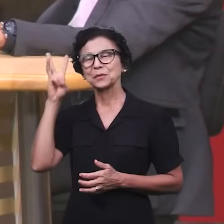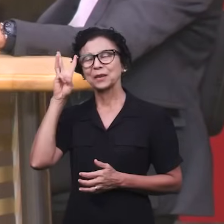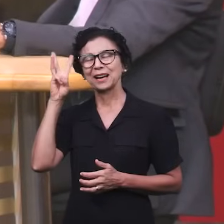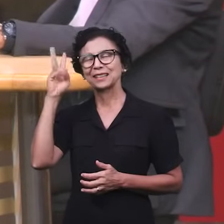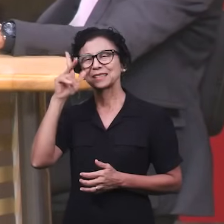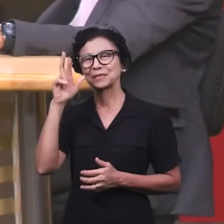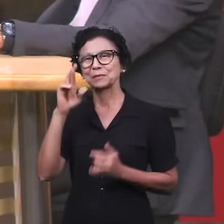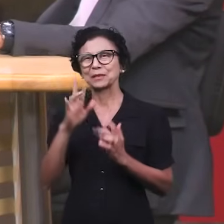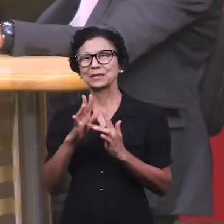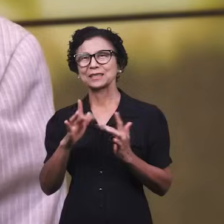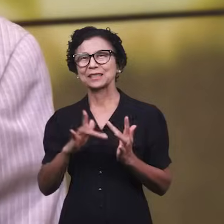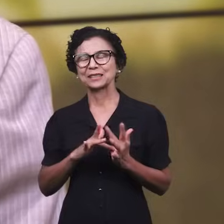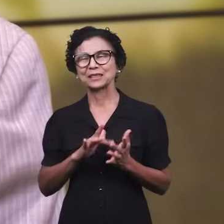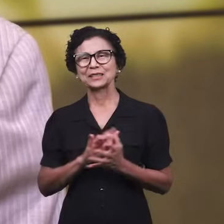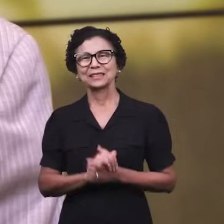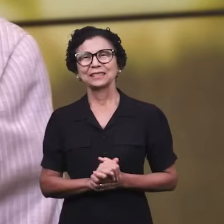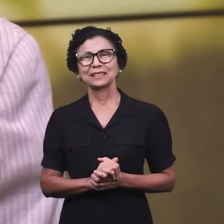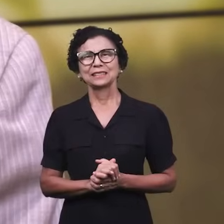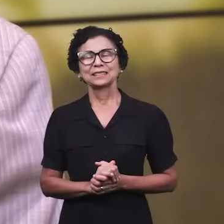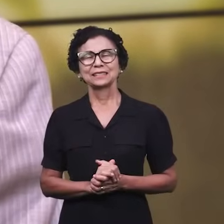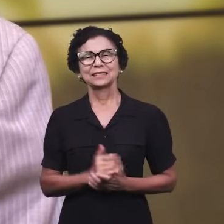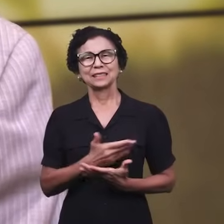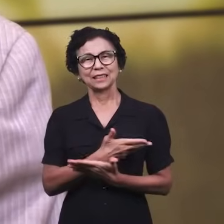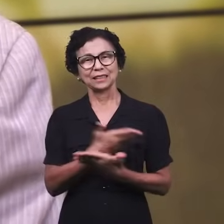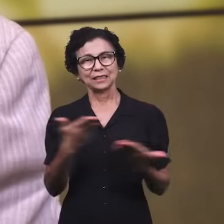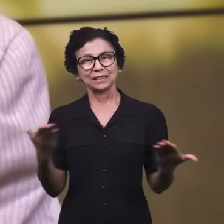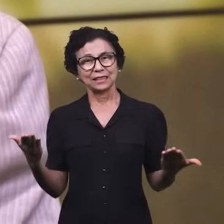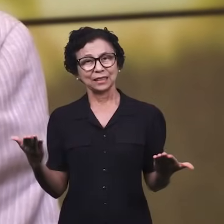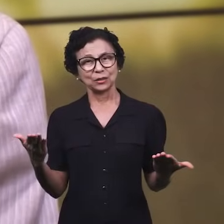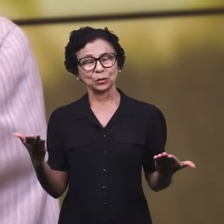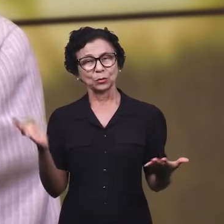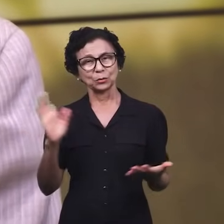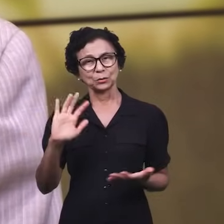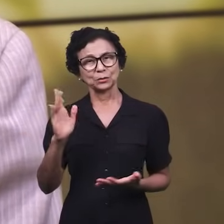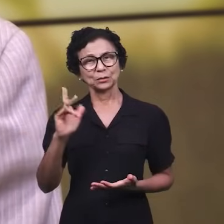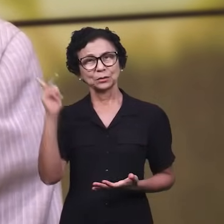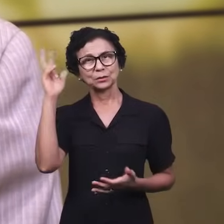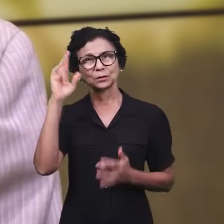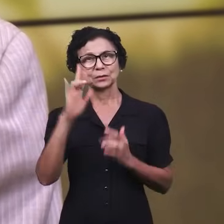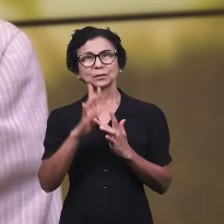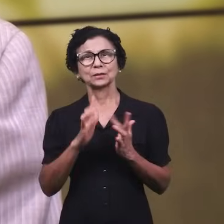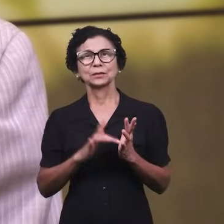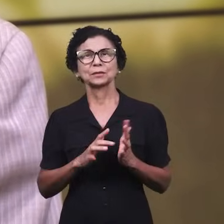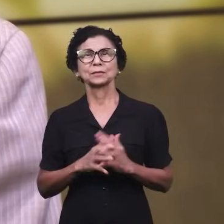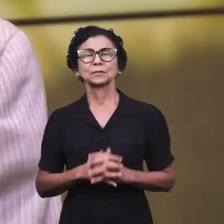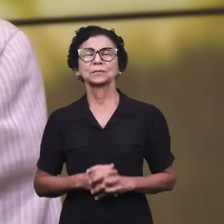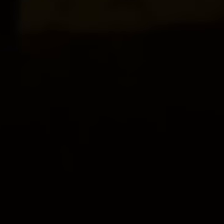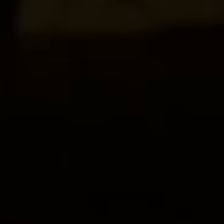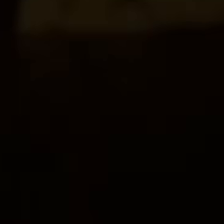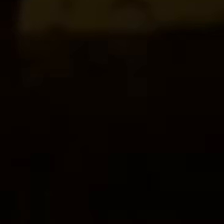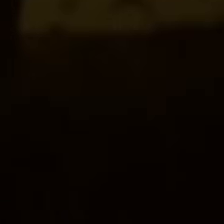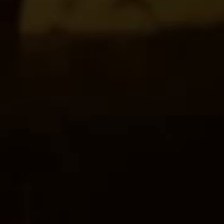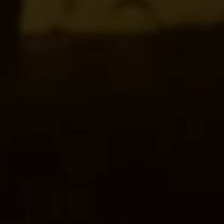Pita paz do senhor irmã nós saudamos a todos com a paz nos despedimos de todos com a paz do Senhor